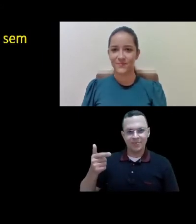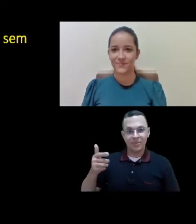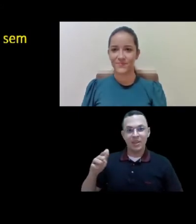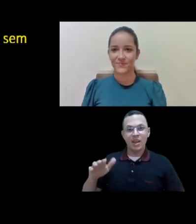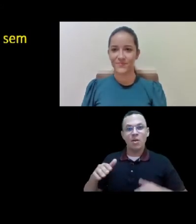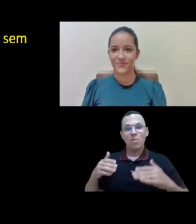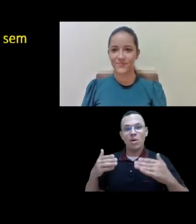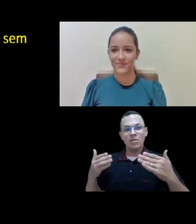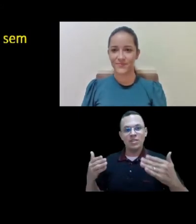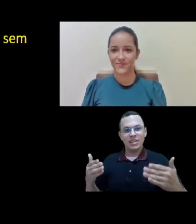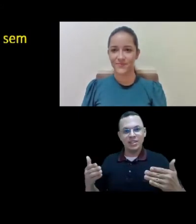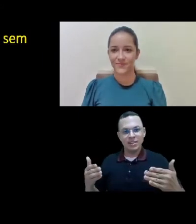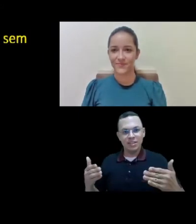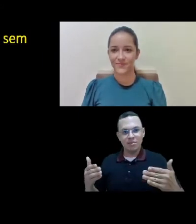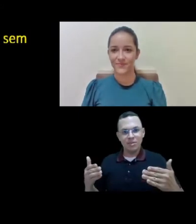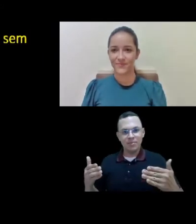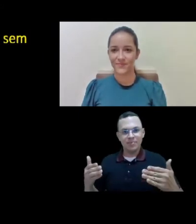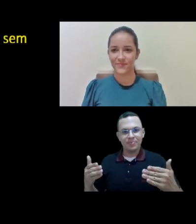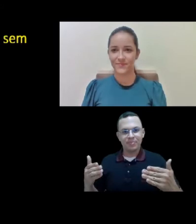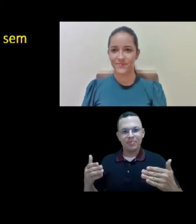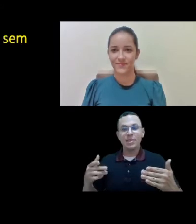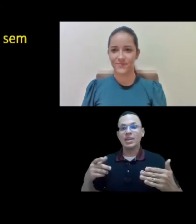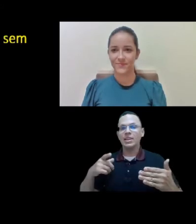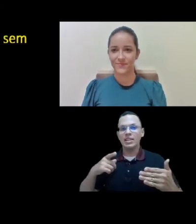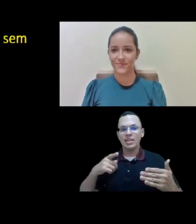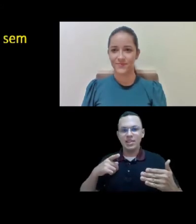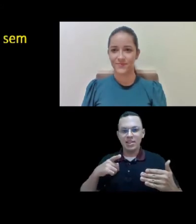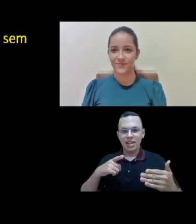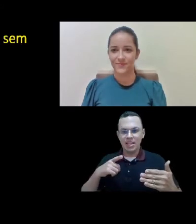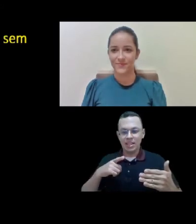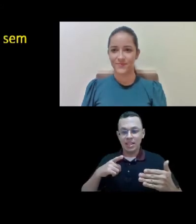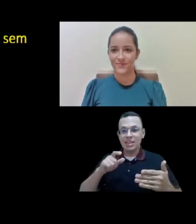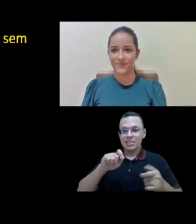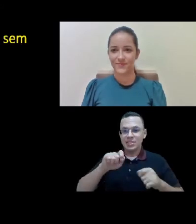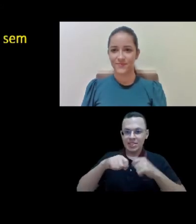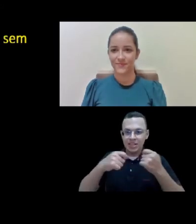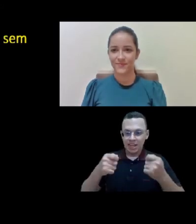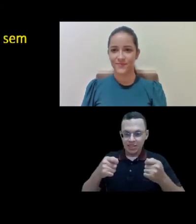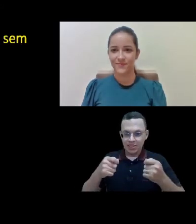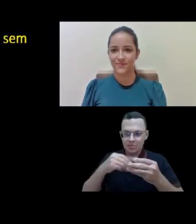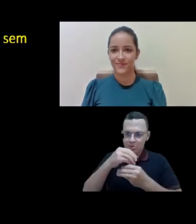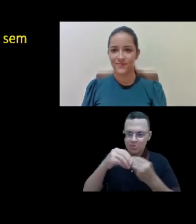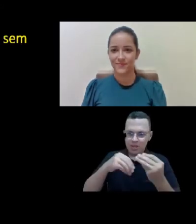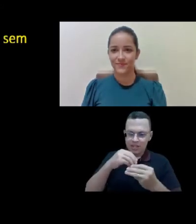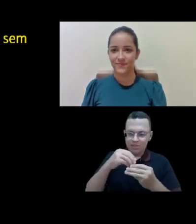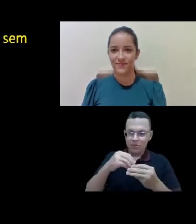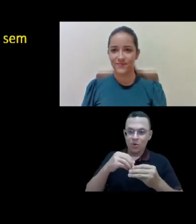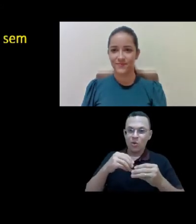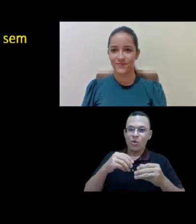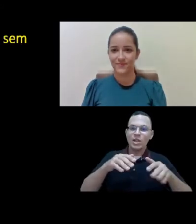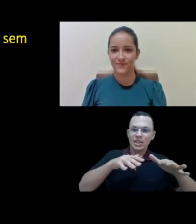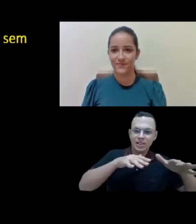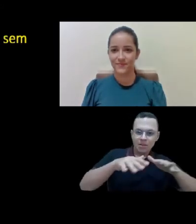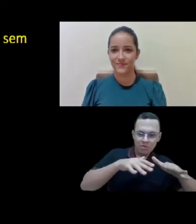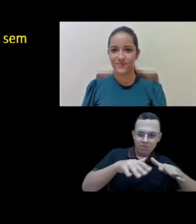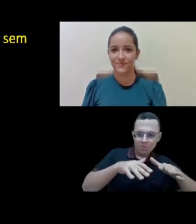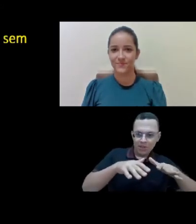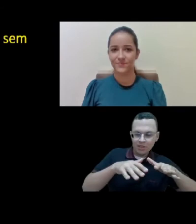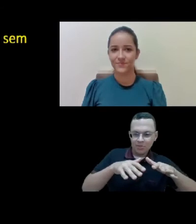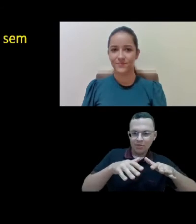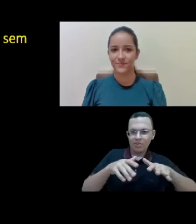2. Qual alternativa que tem sinais misturados, ó, que